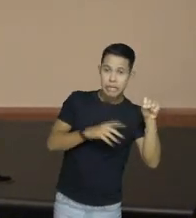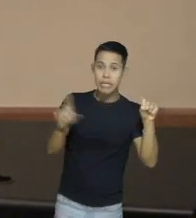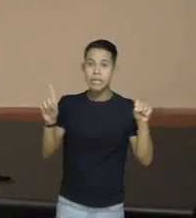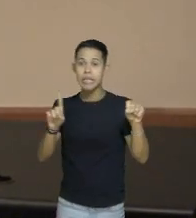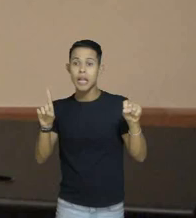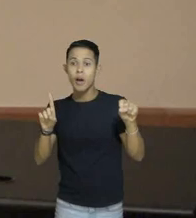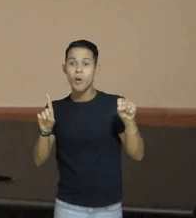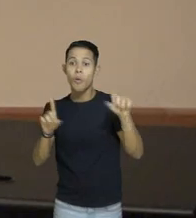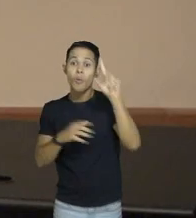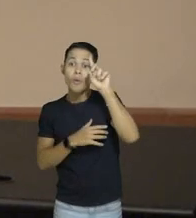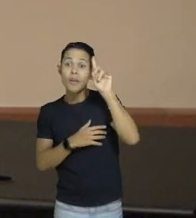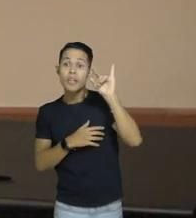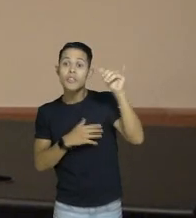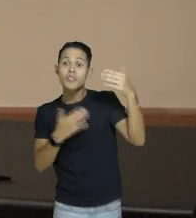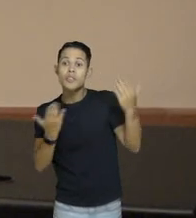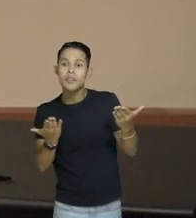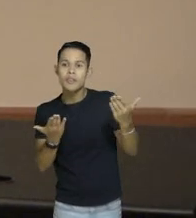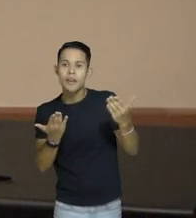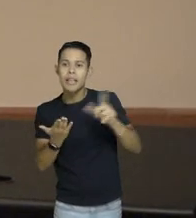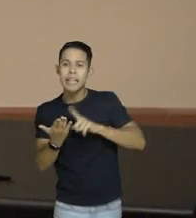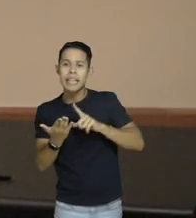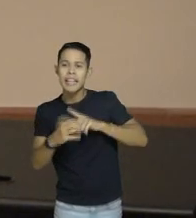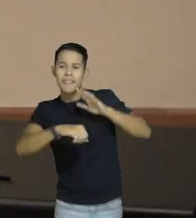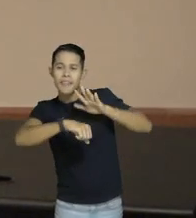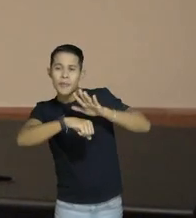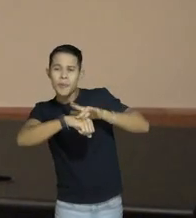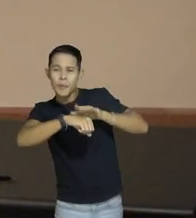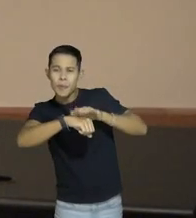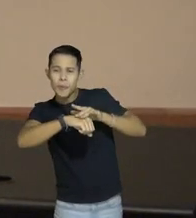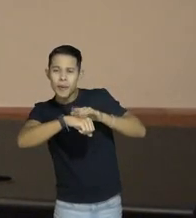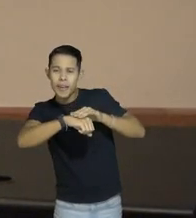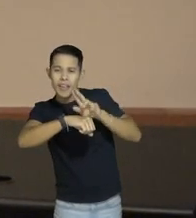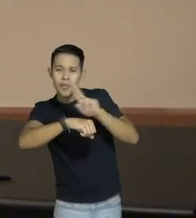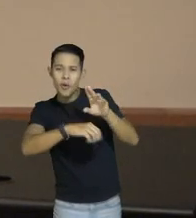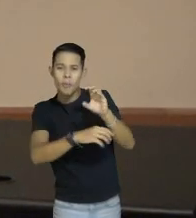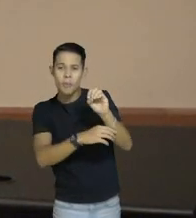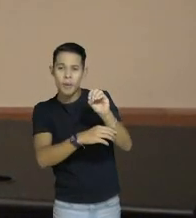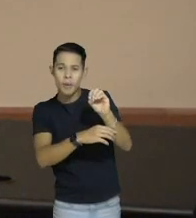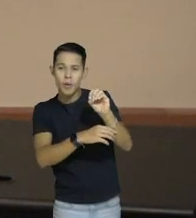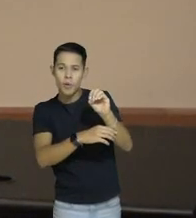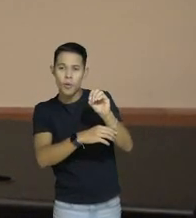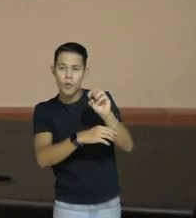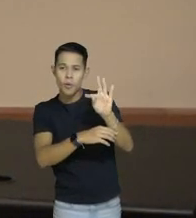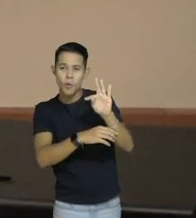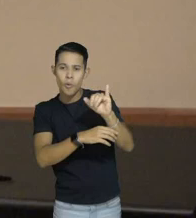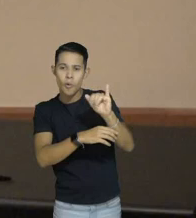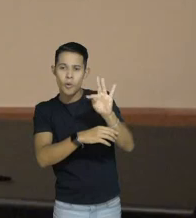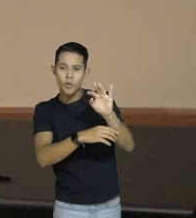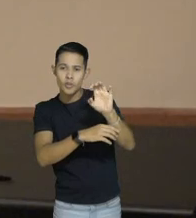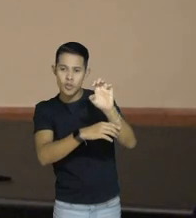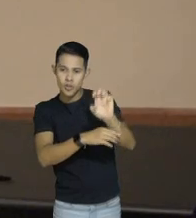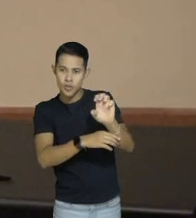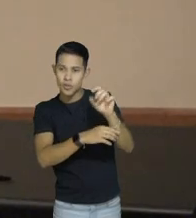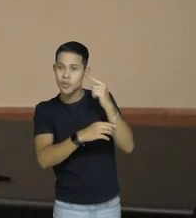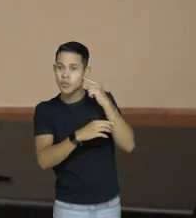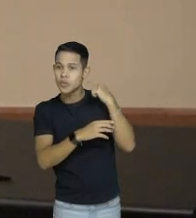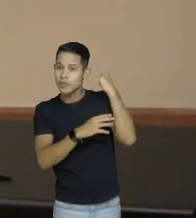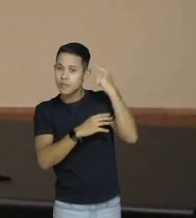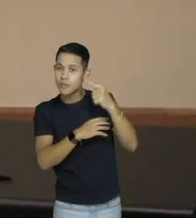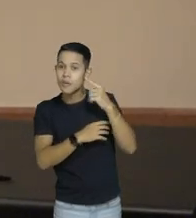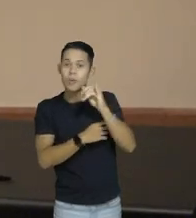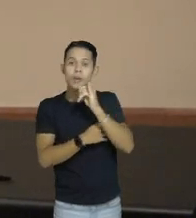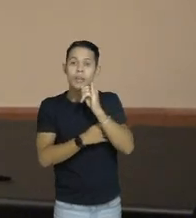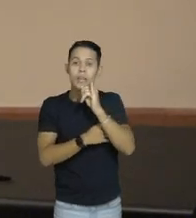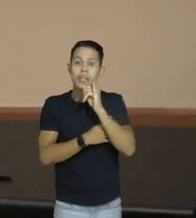muitas infecções de ouvido, as otites? Talvez sim. Aí uma criança que respira pela boca, o que é